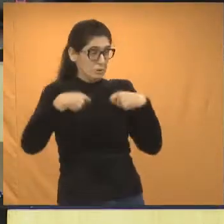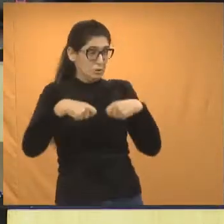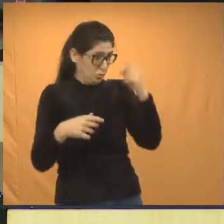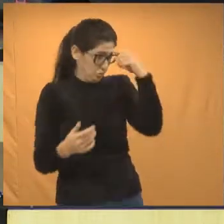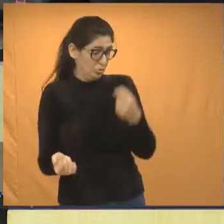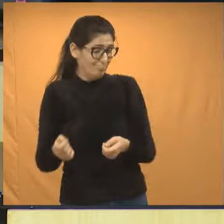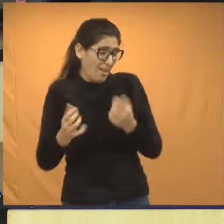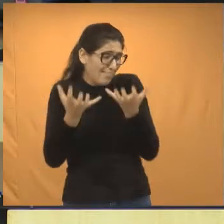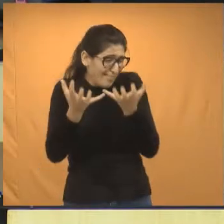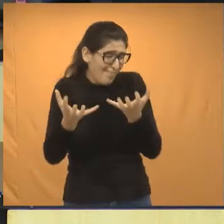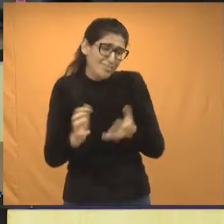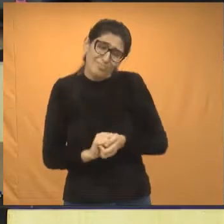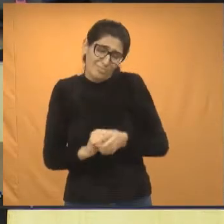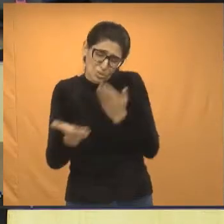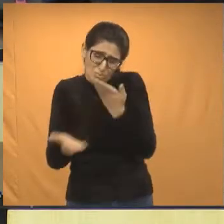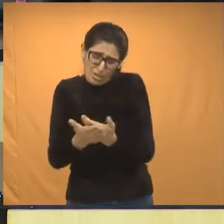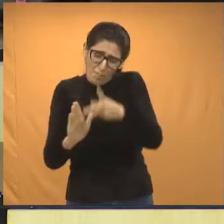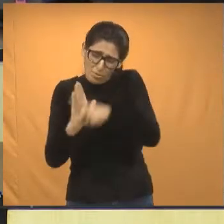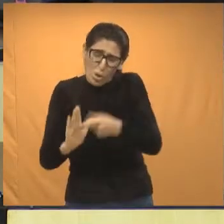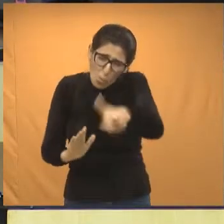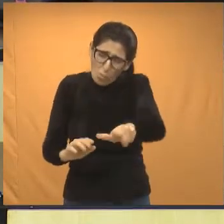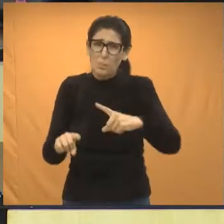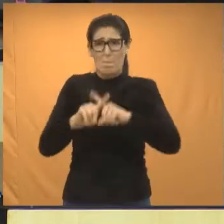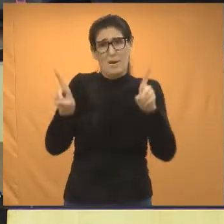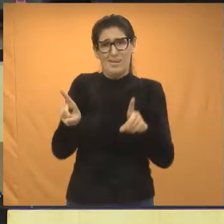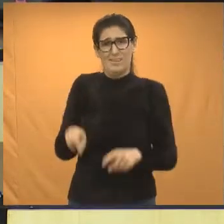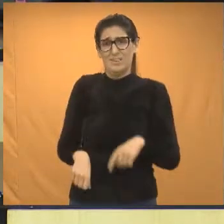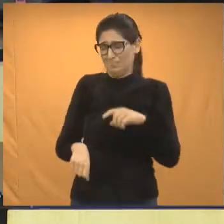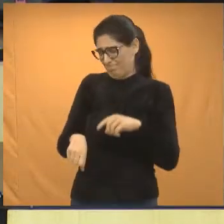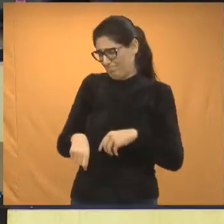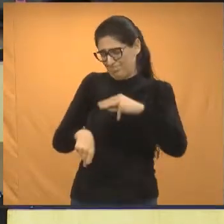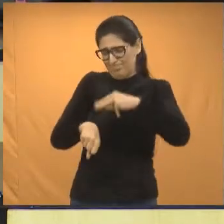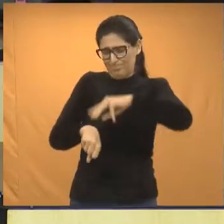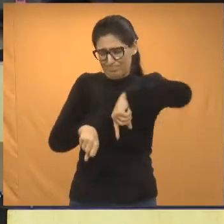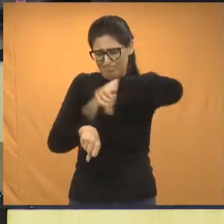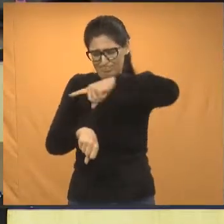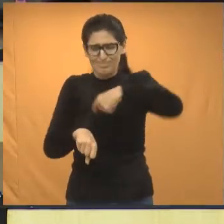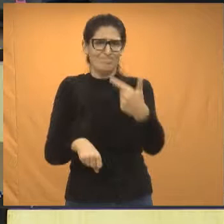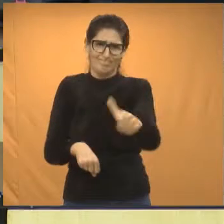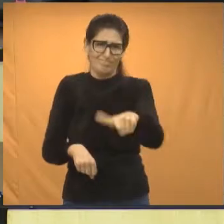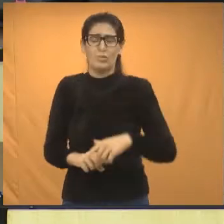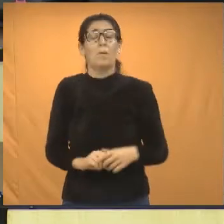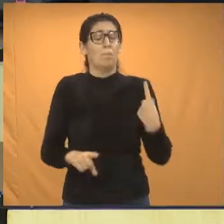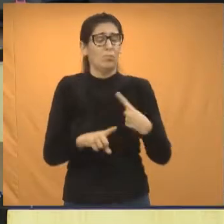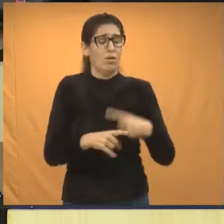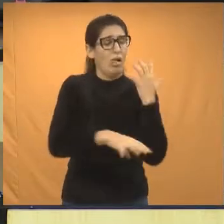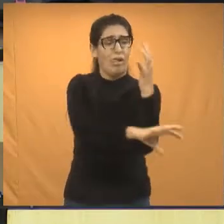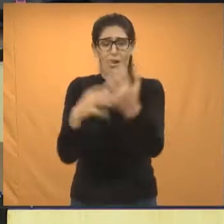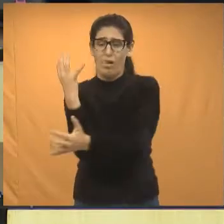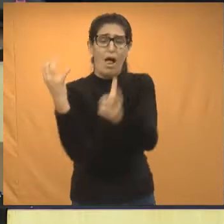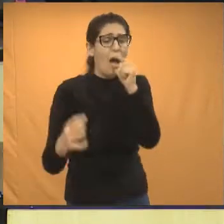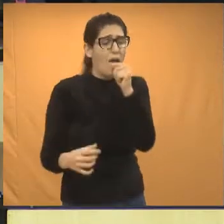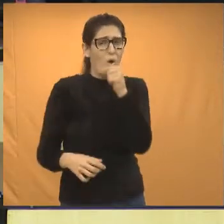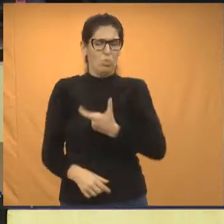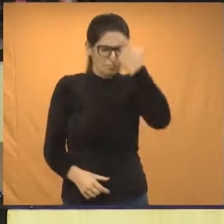não tivemos tempo para isso, para uma discussão, porque eu acho que meio ambiente é uma coisa muito séria, né? Então, fica aí. Eu não vou votar,